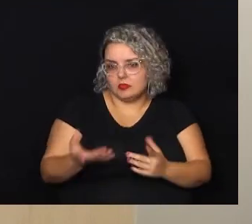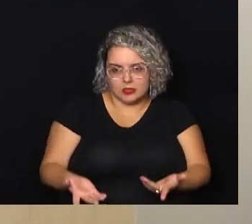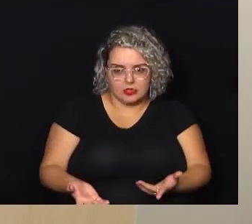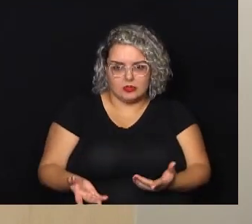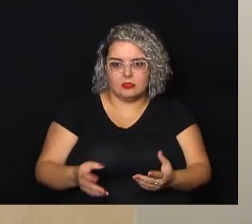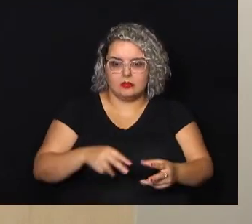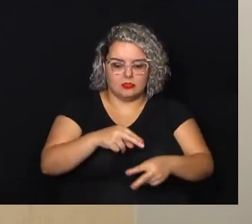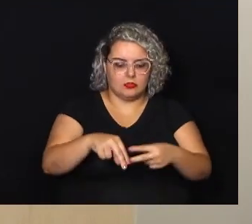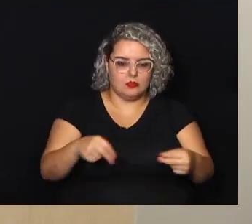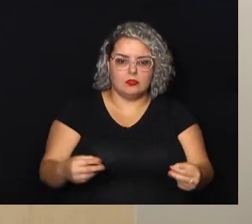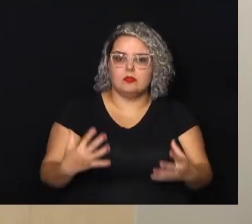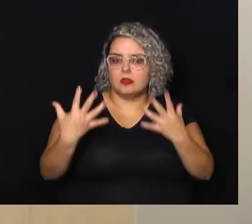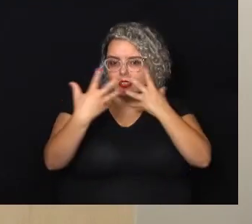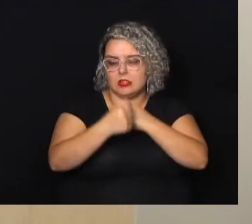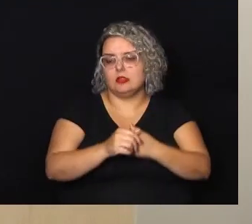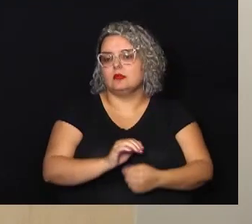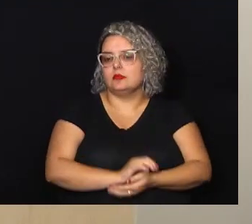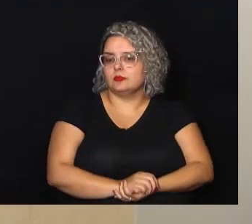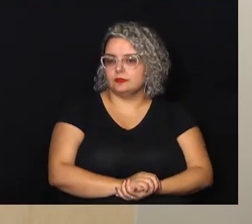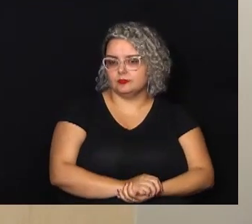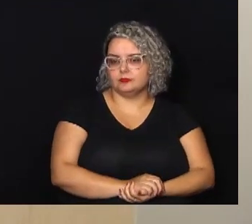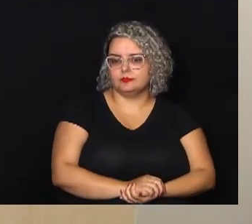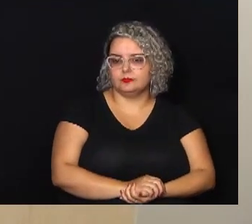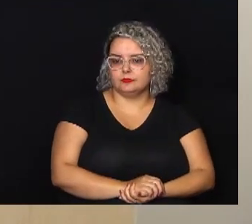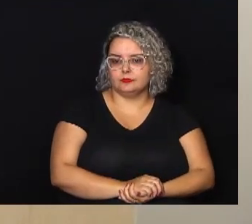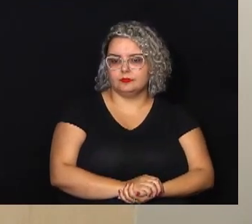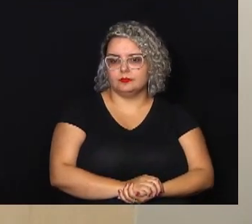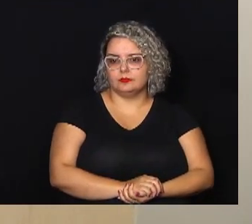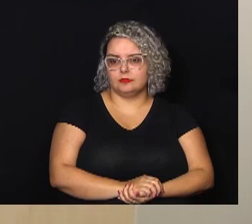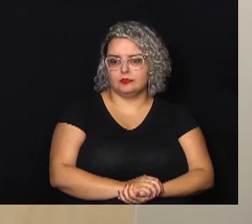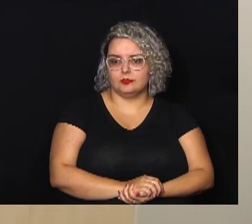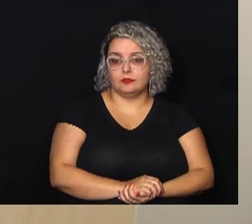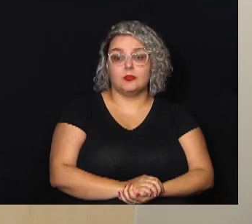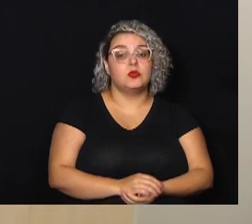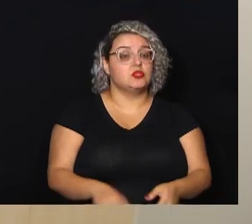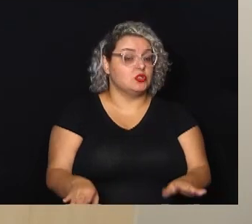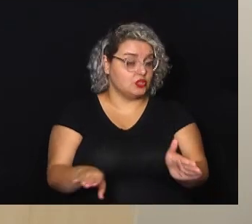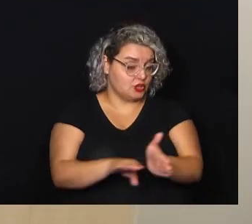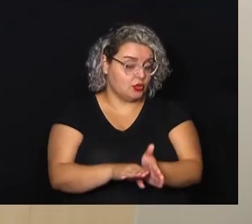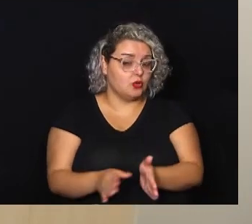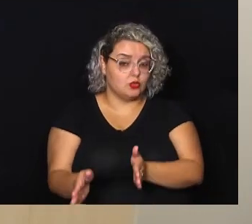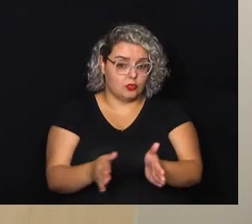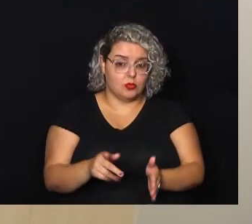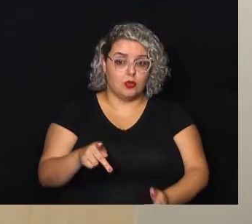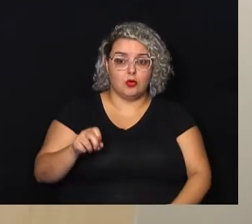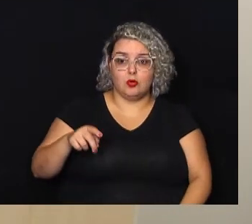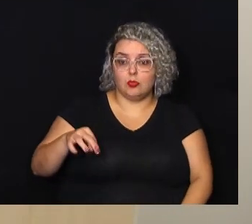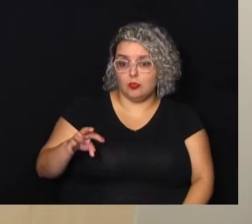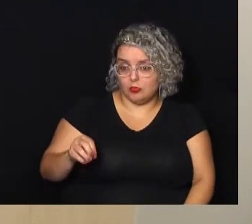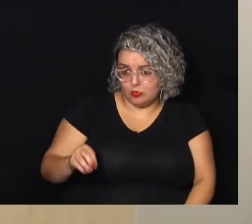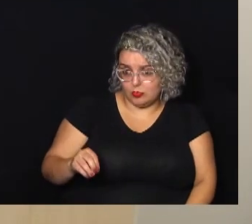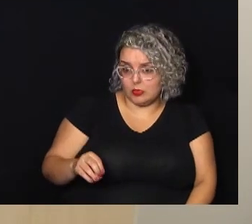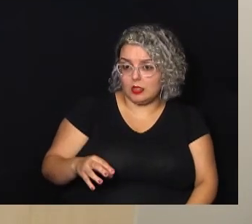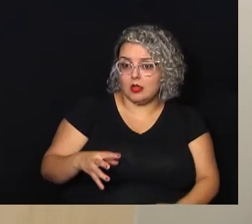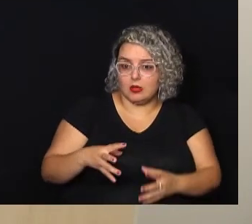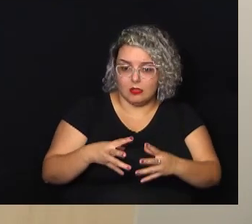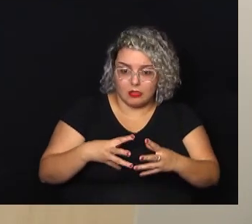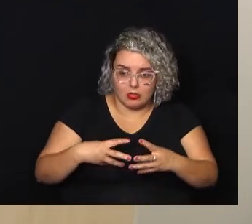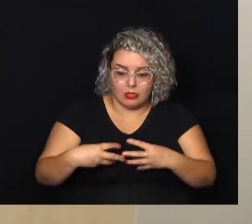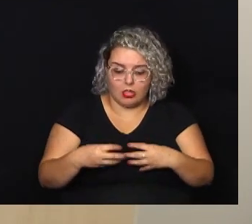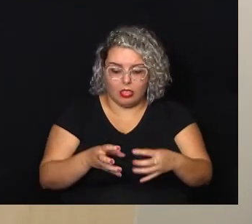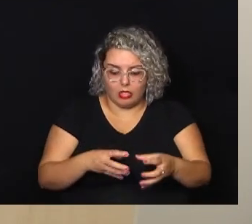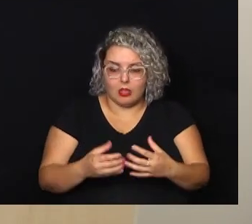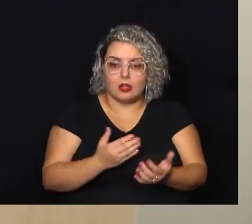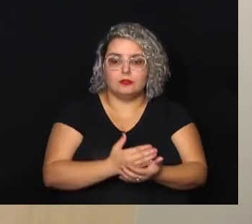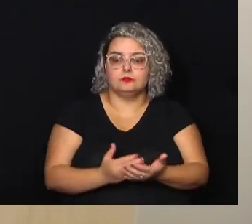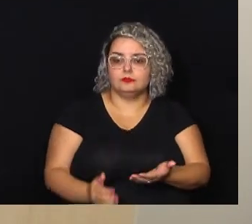num vidrinho, passar um laço, fica super bonito. Ó, aqui a gente já chegou no ponto da nossa massa, ela fica um pouquinho